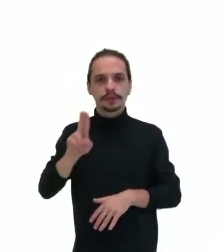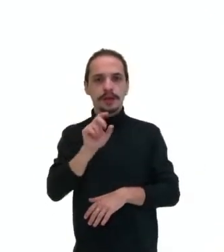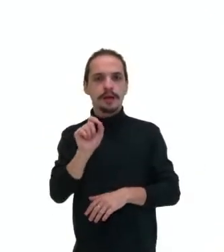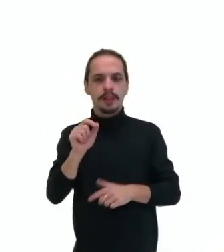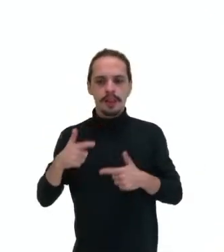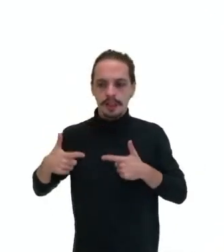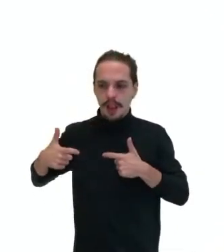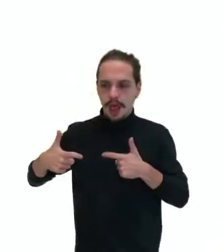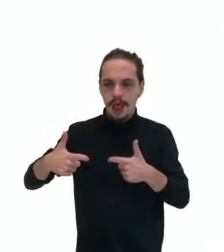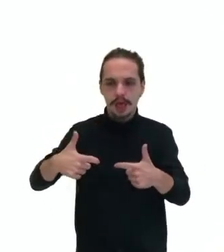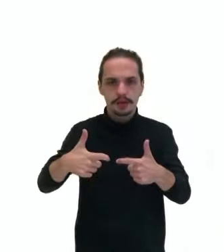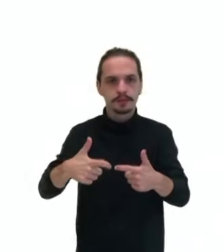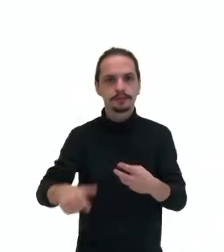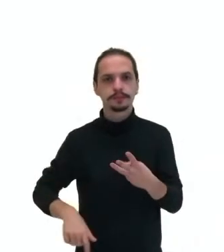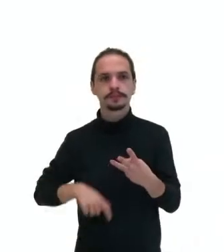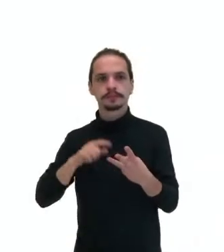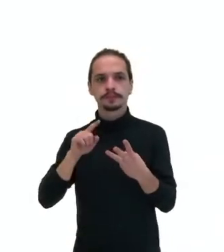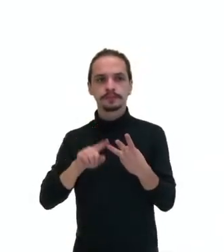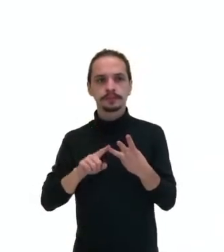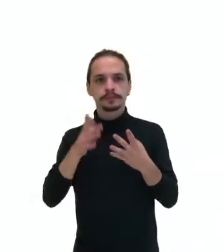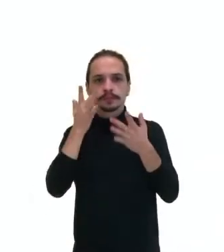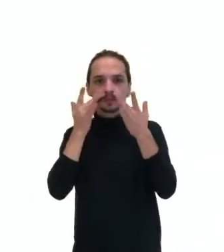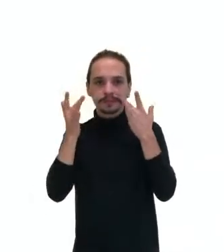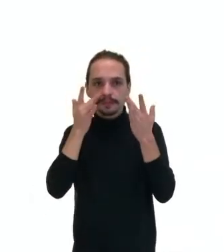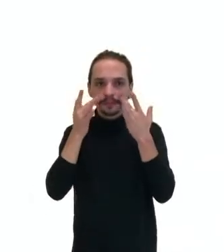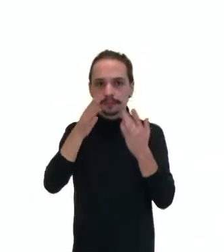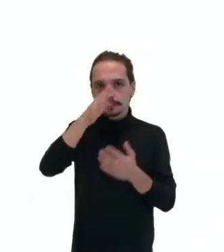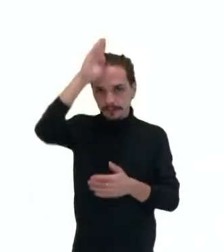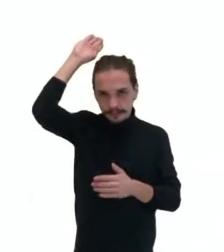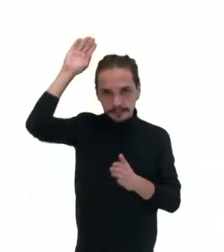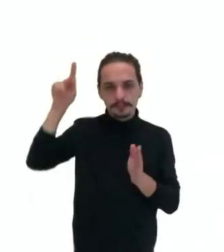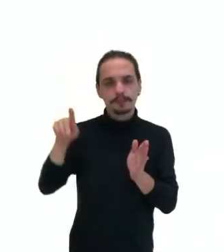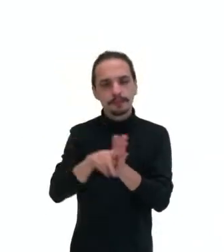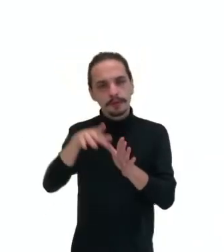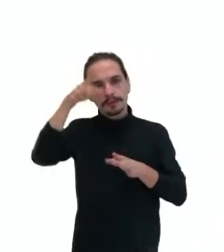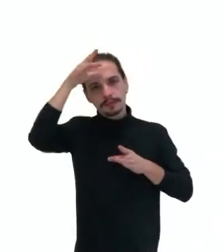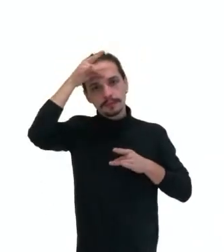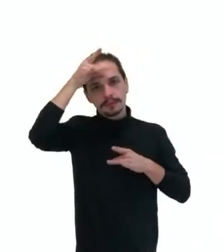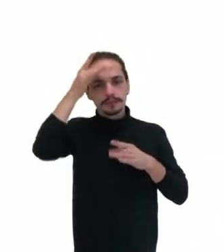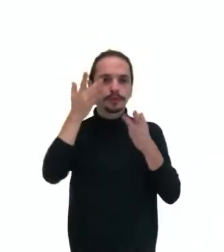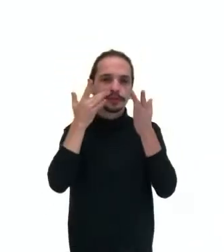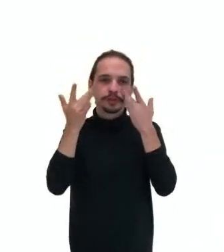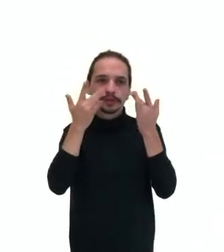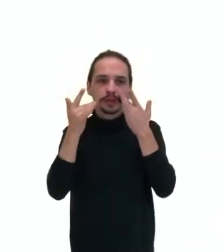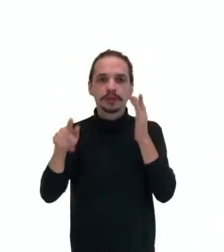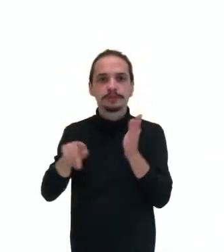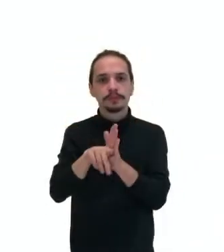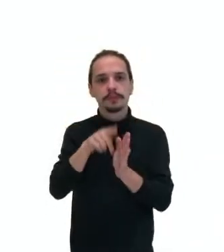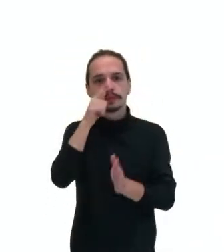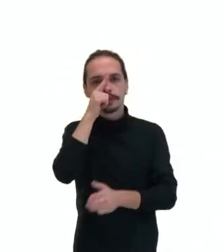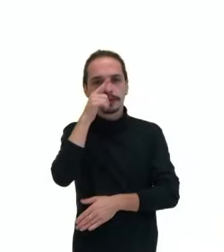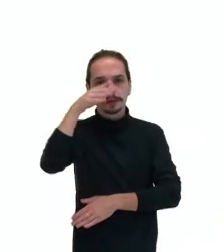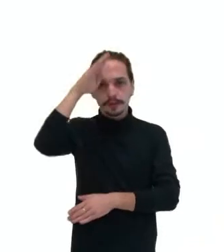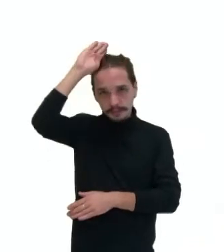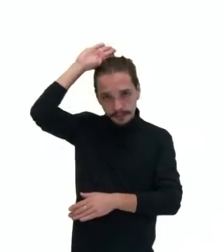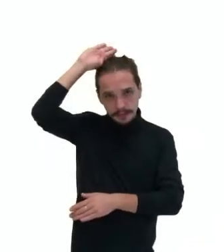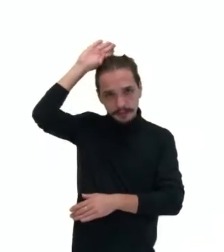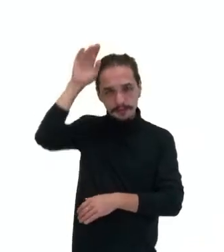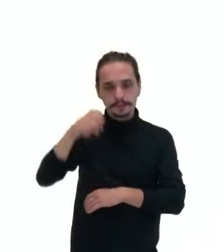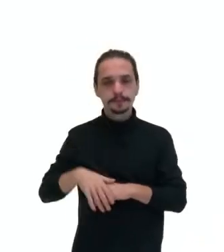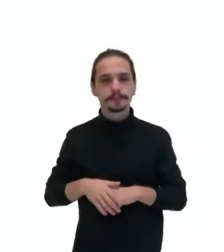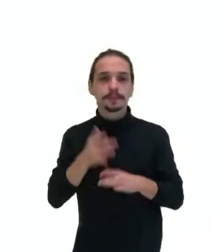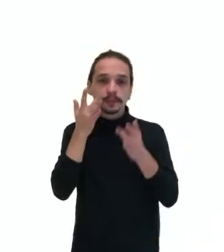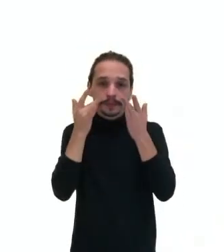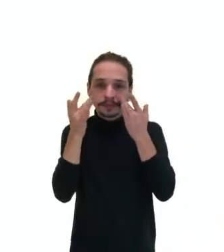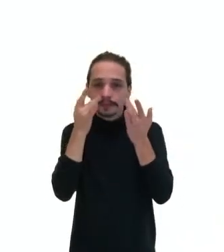batalhas navais. O teatro romano para as encenações de peças gregas e romanas, né? Lembra que a professora falou que o teatro romano